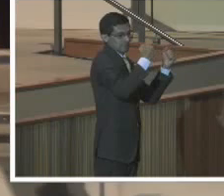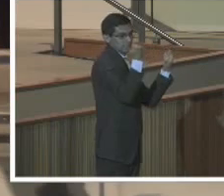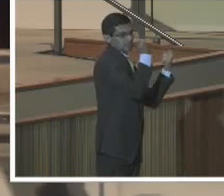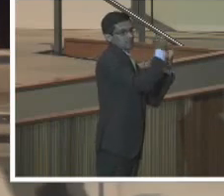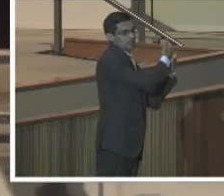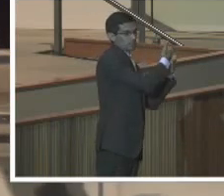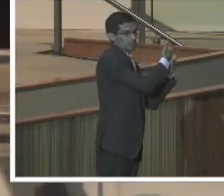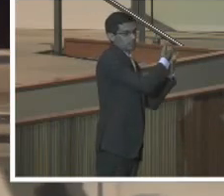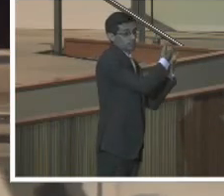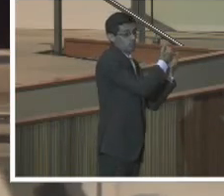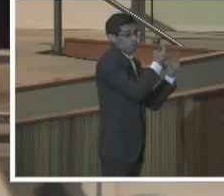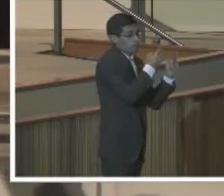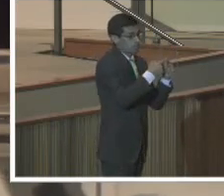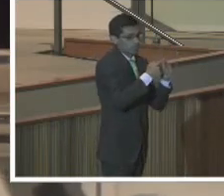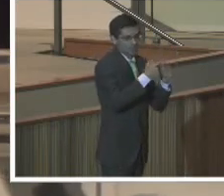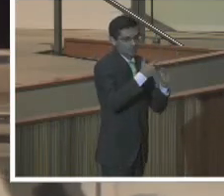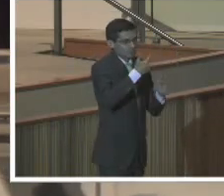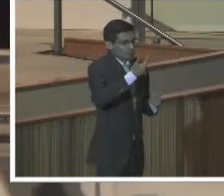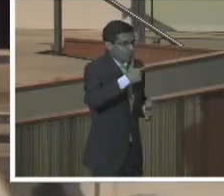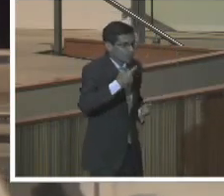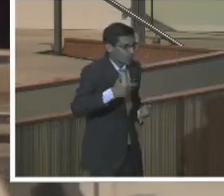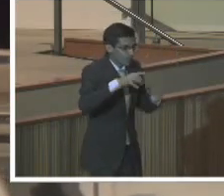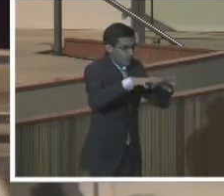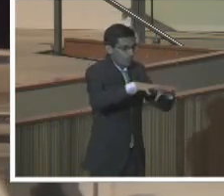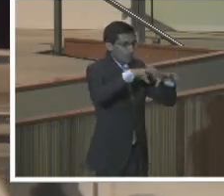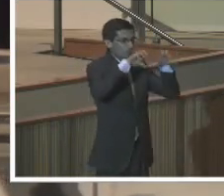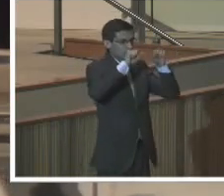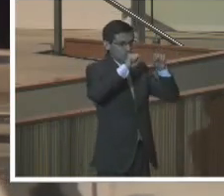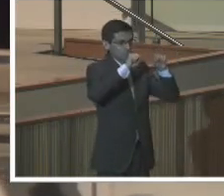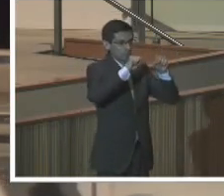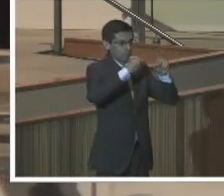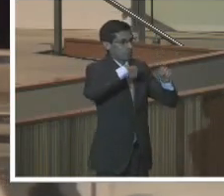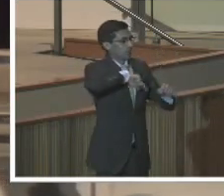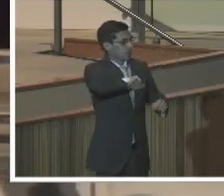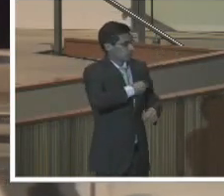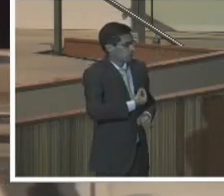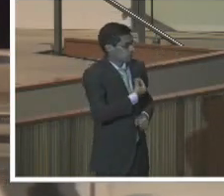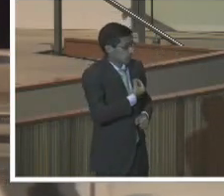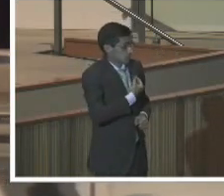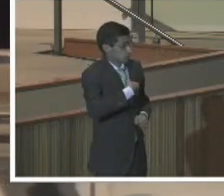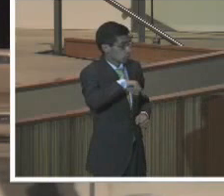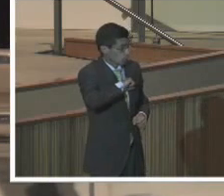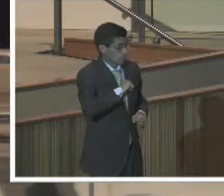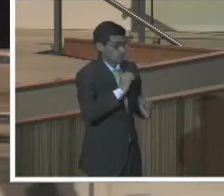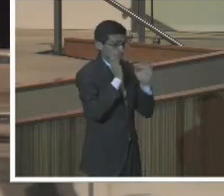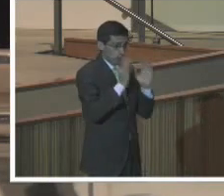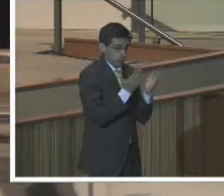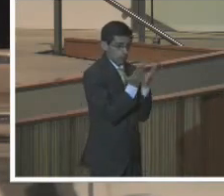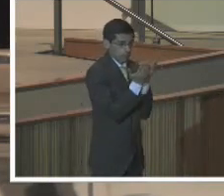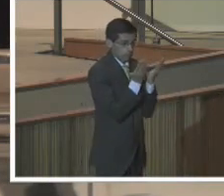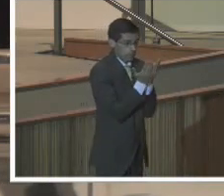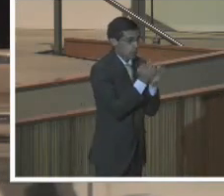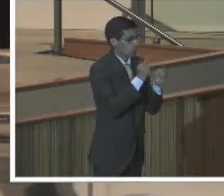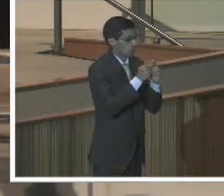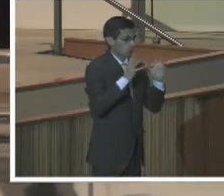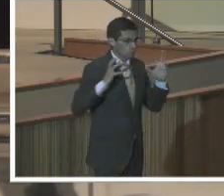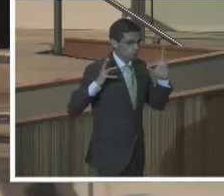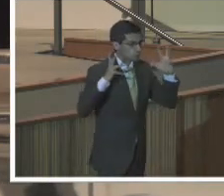que não há maldição sobre aqueles que estão em Cristo Jesus, porque ela foi cravada na cruz do Calvário.